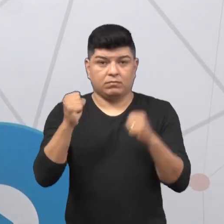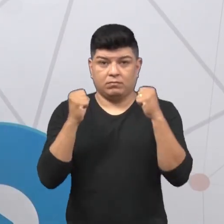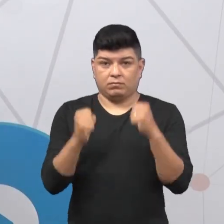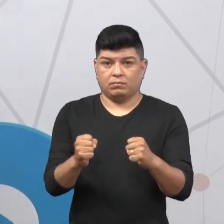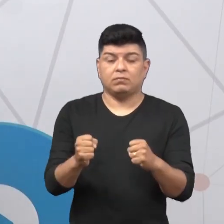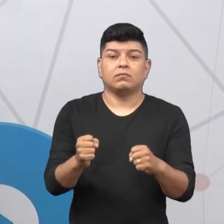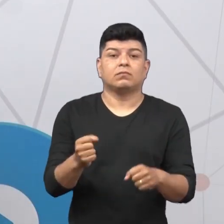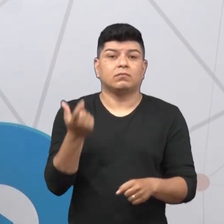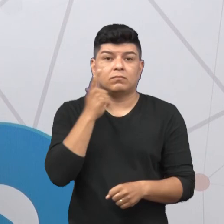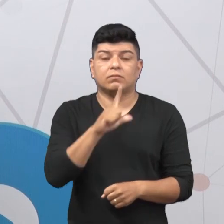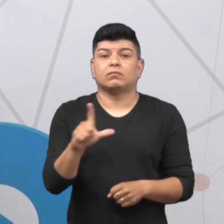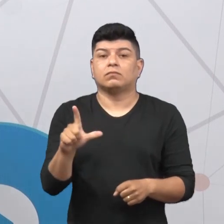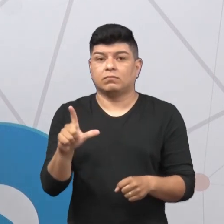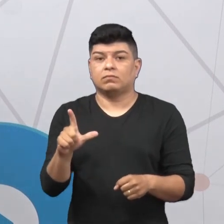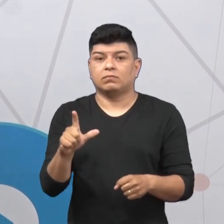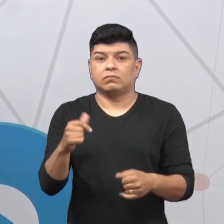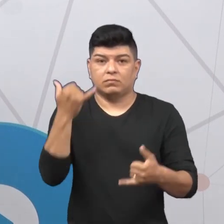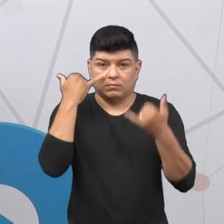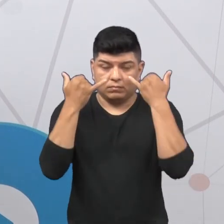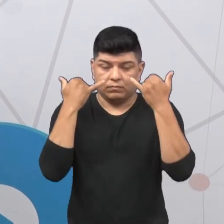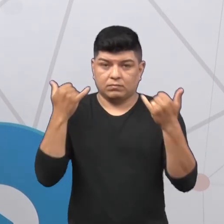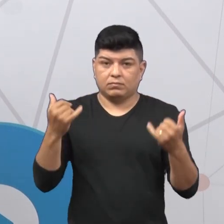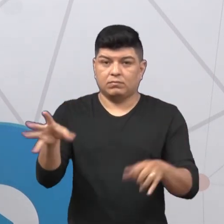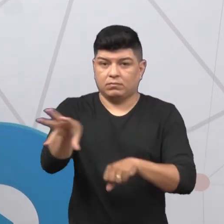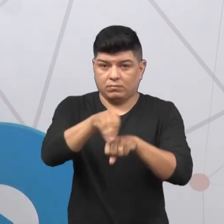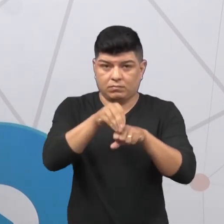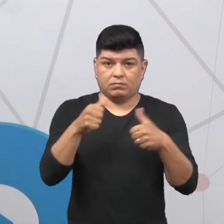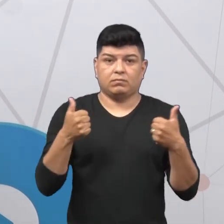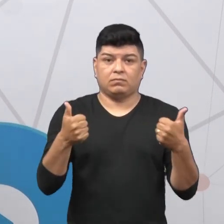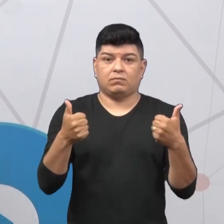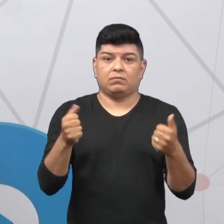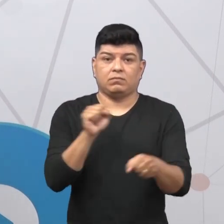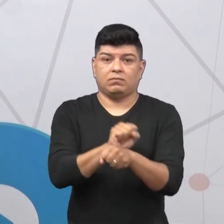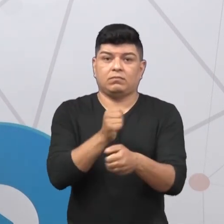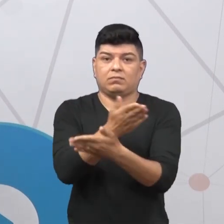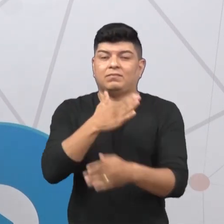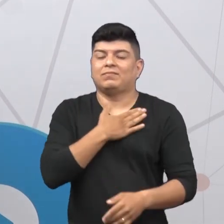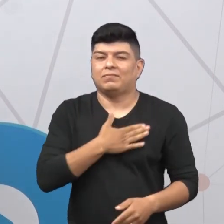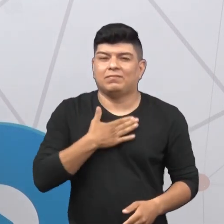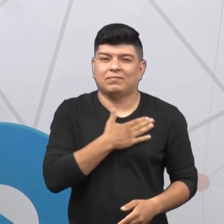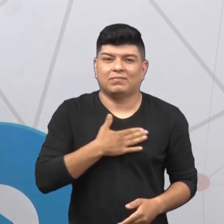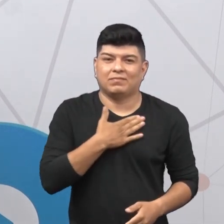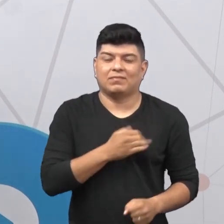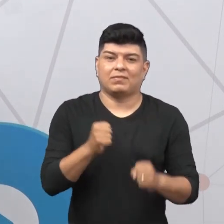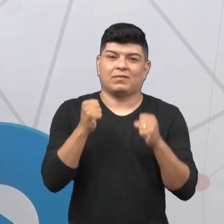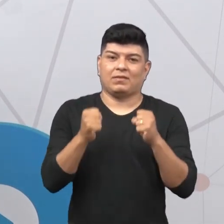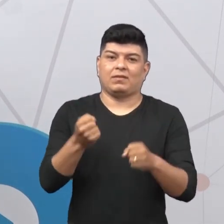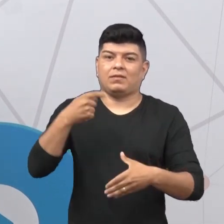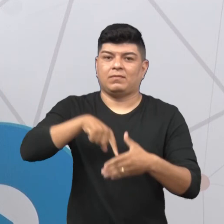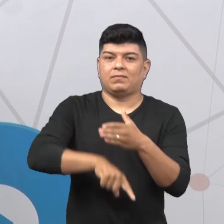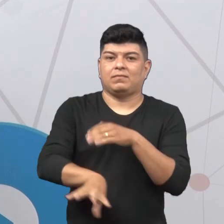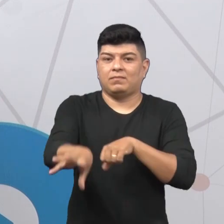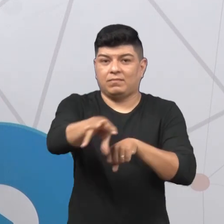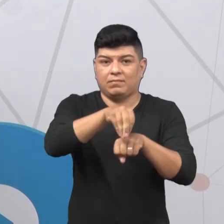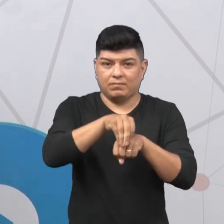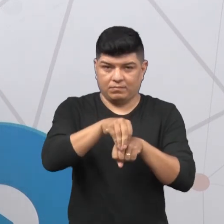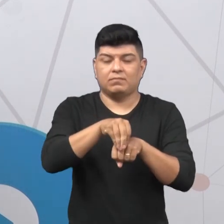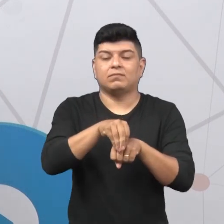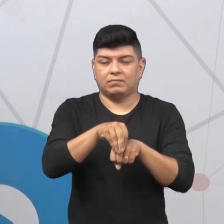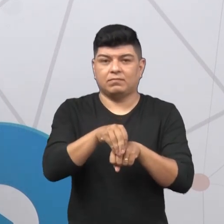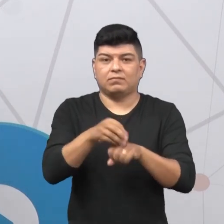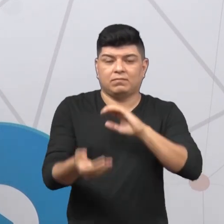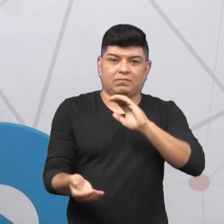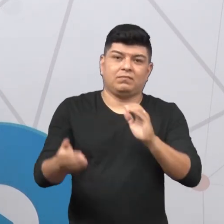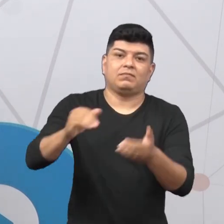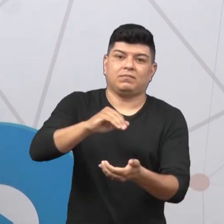estar buscando, né, essas informações para o seu conhecimento. Espero que vocês tenham gostado e possam estar aprofundando seus conhecimentos